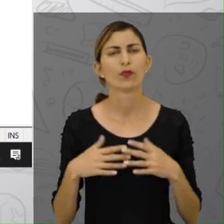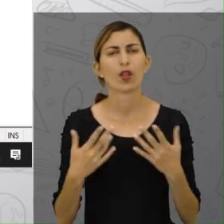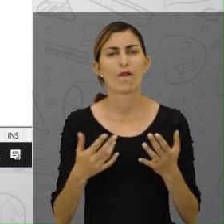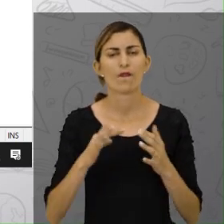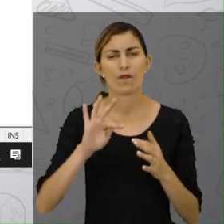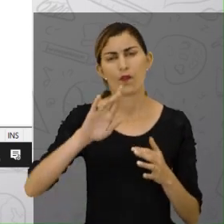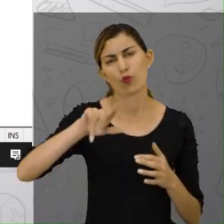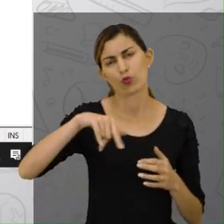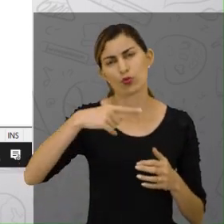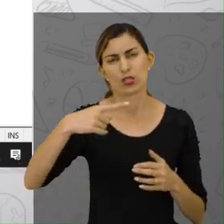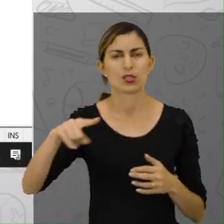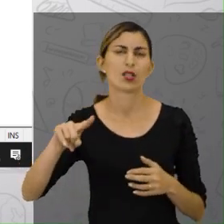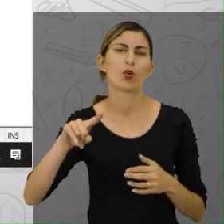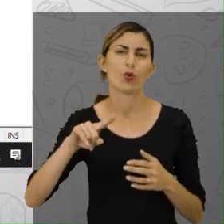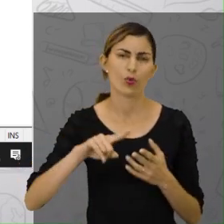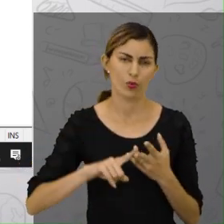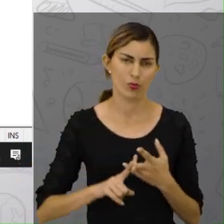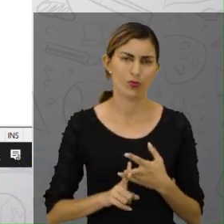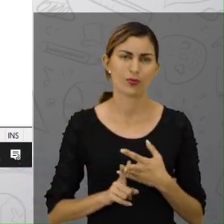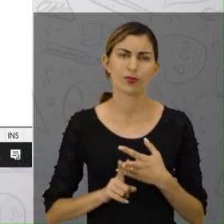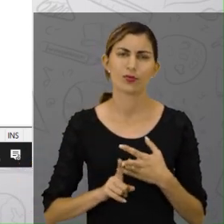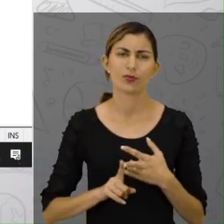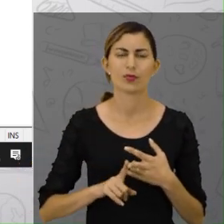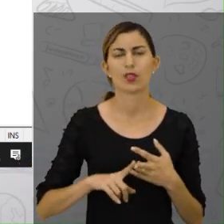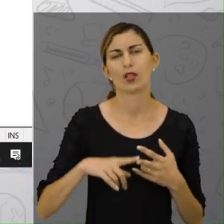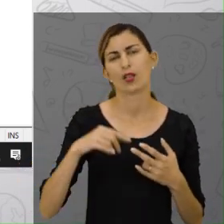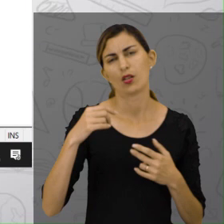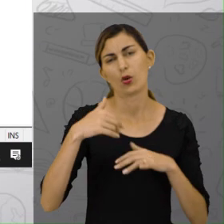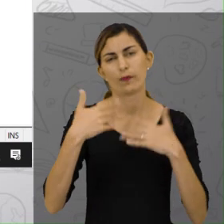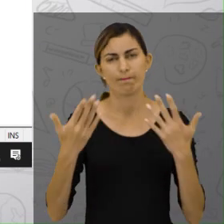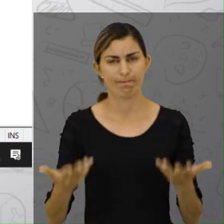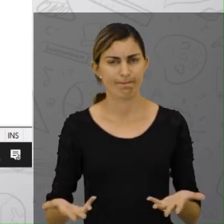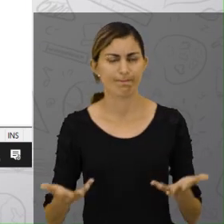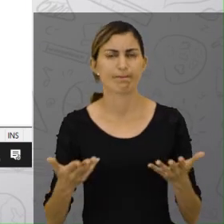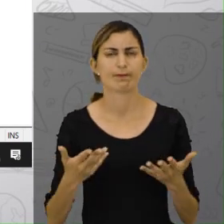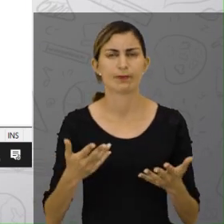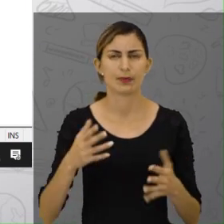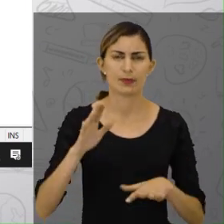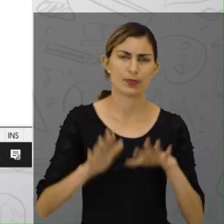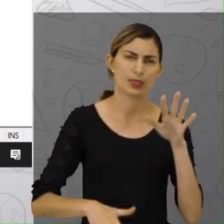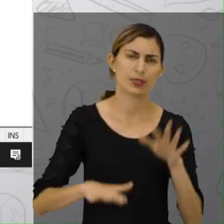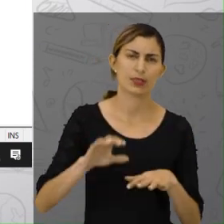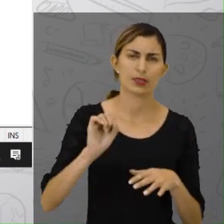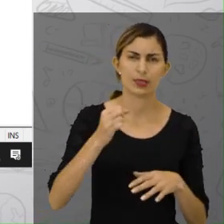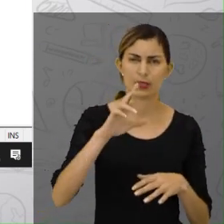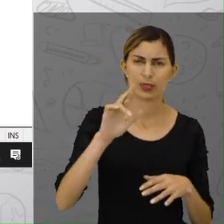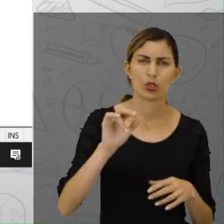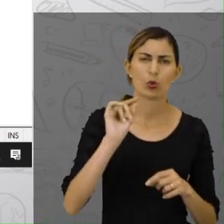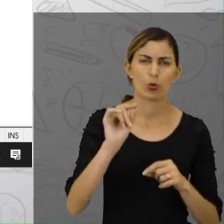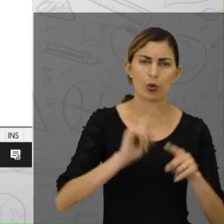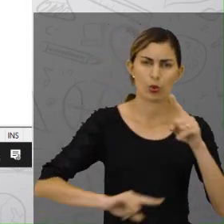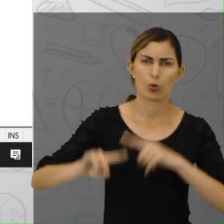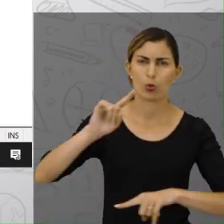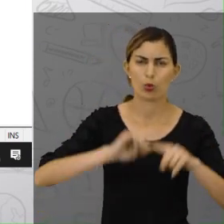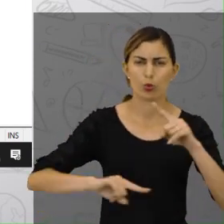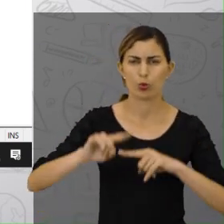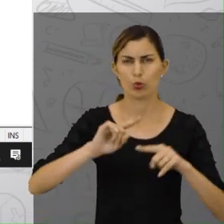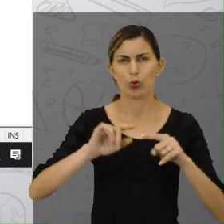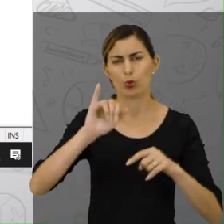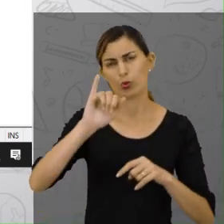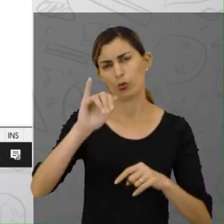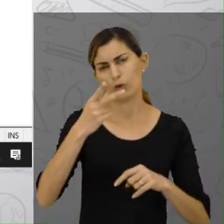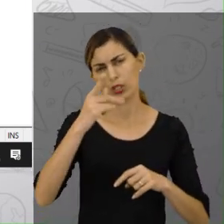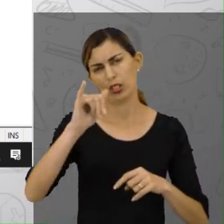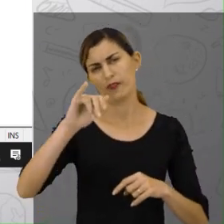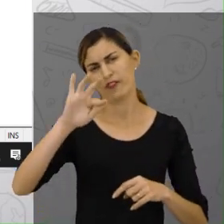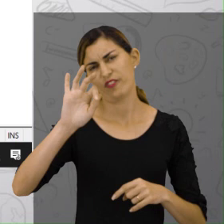Então, a função do else, neste caso, seria um controle contrário